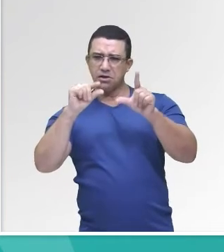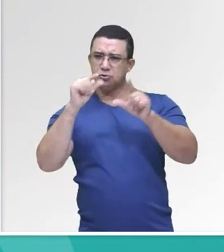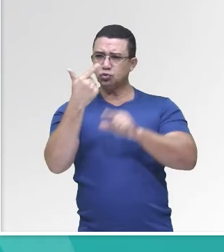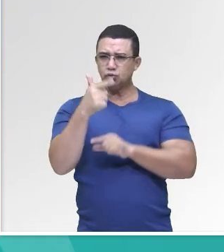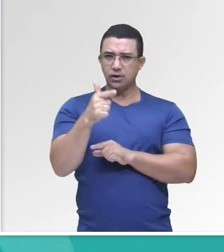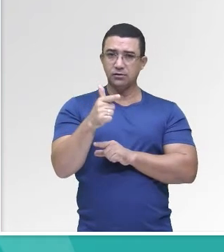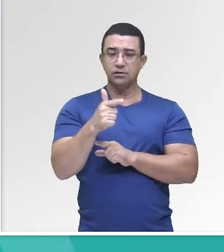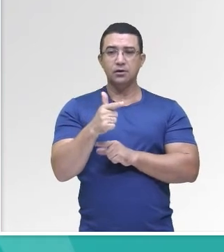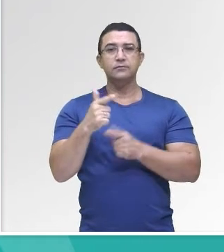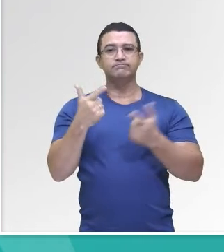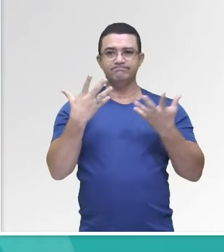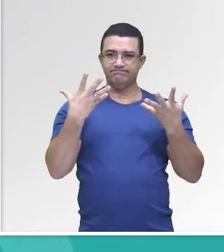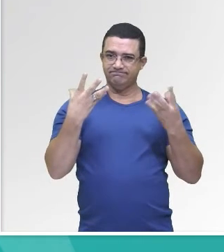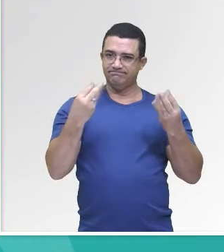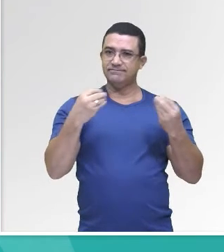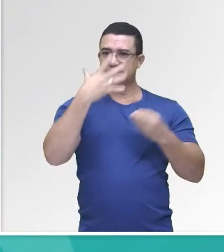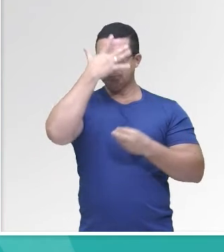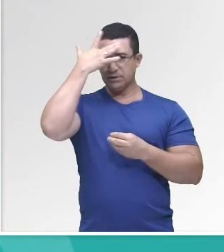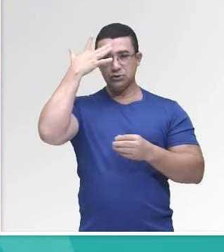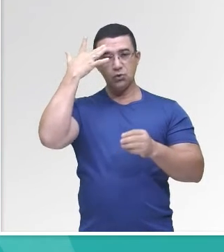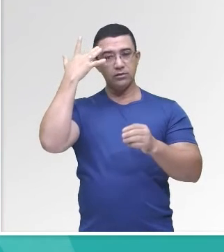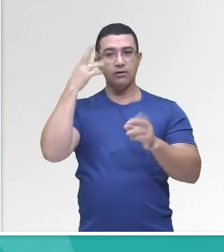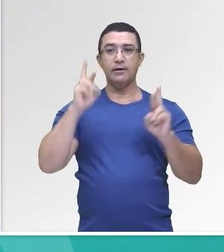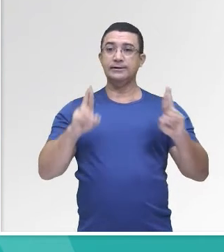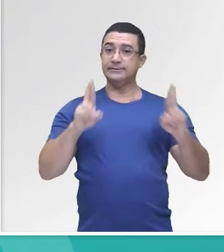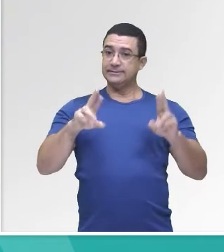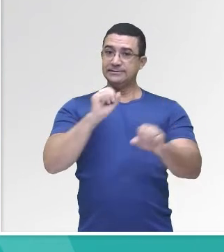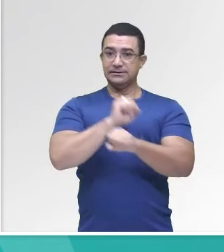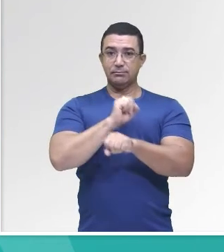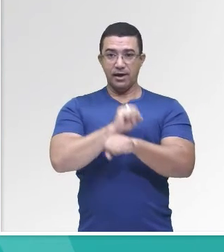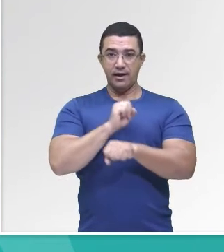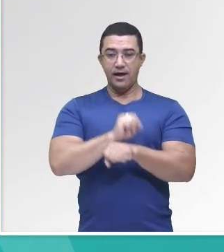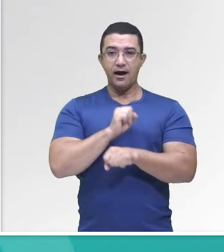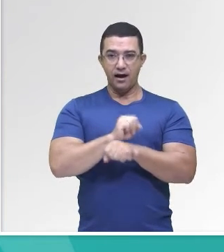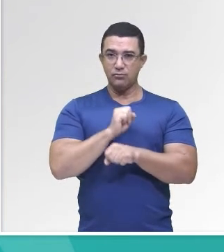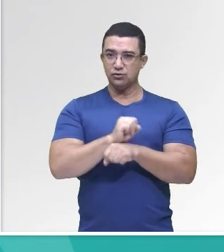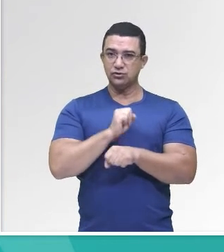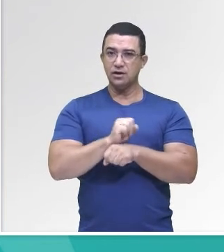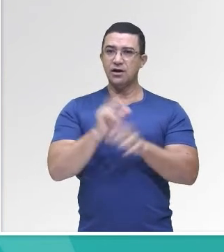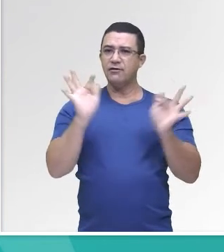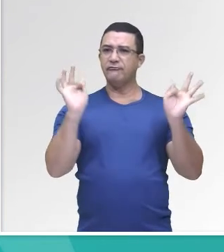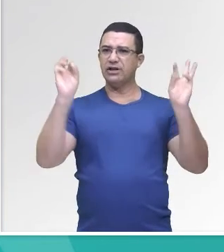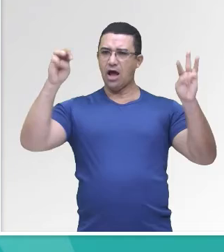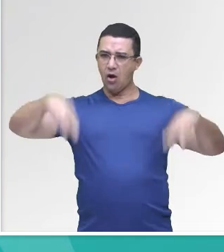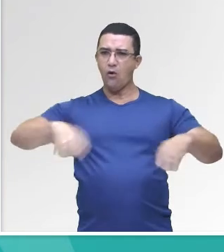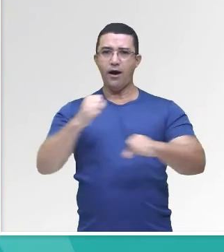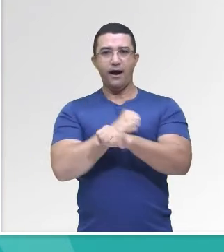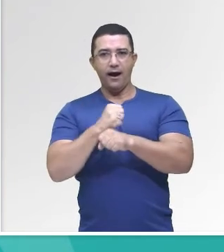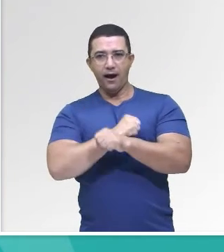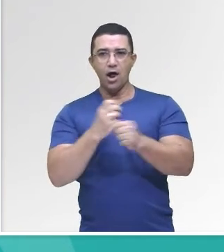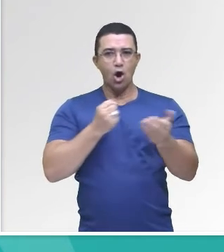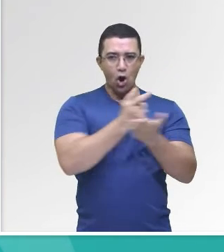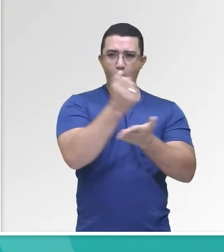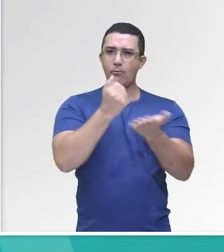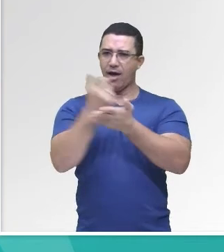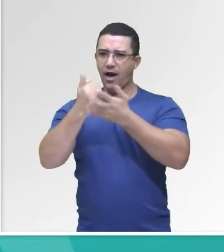nosotros aguardamos las liquidaciones de final de temporada para comprar